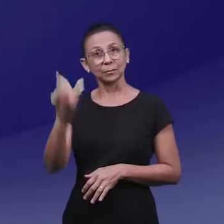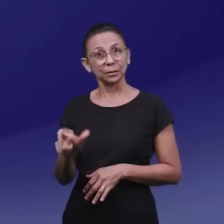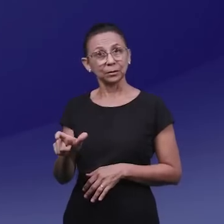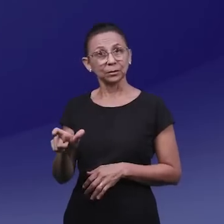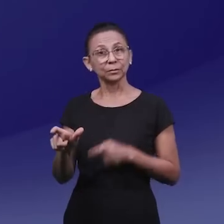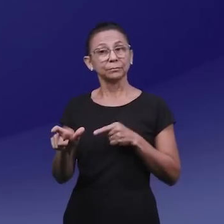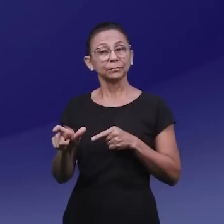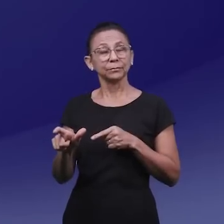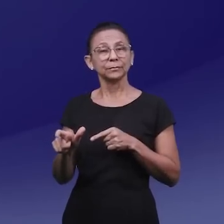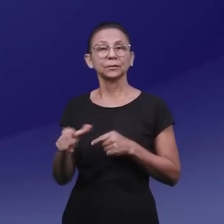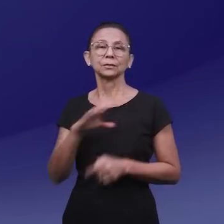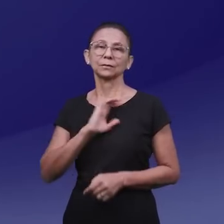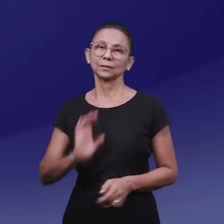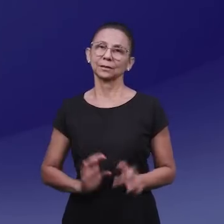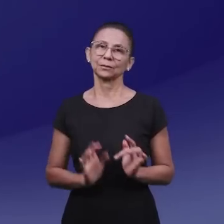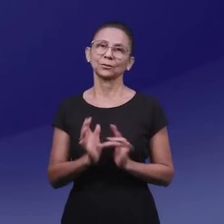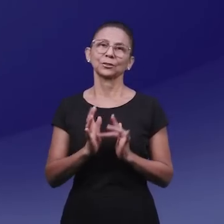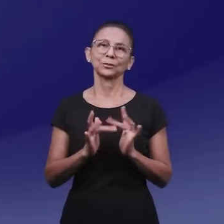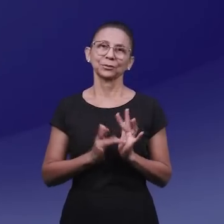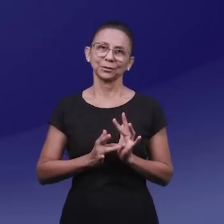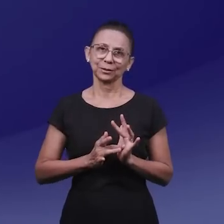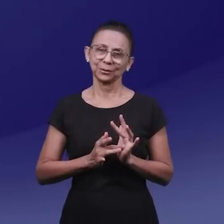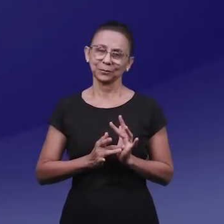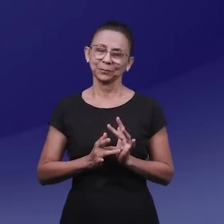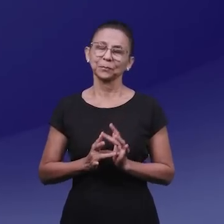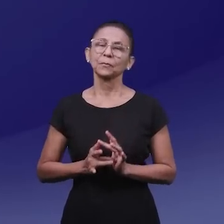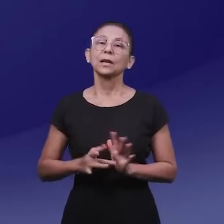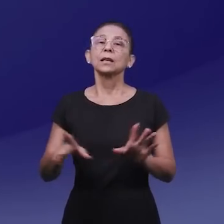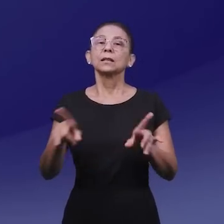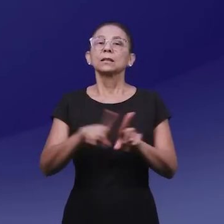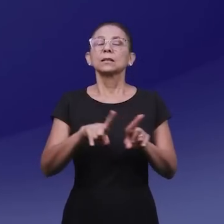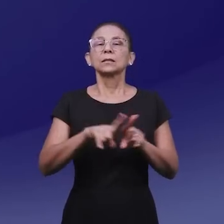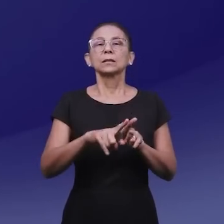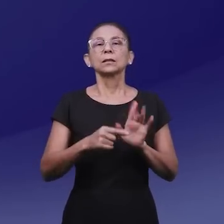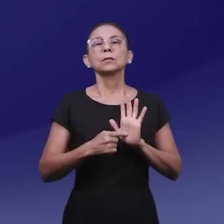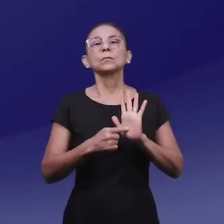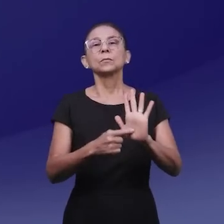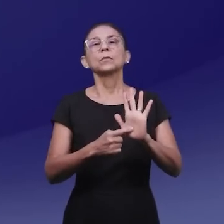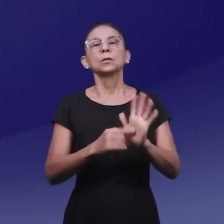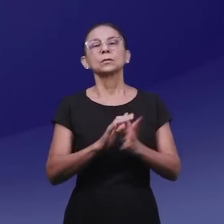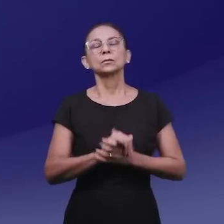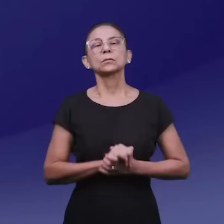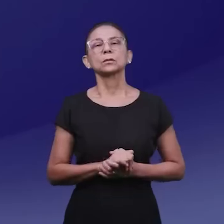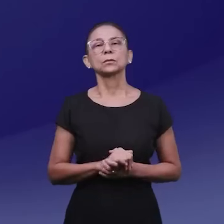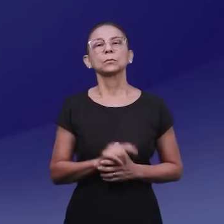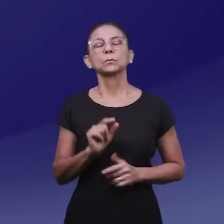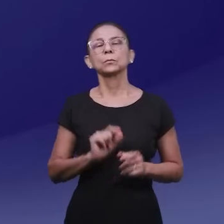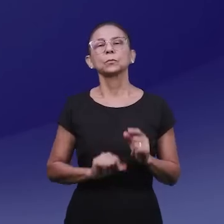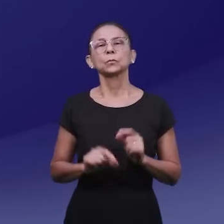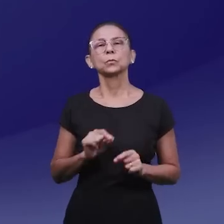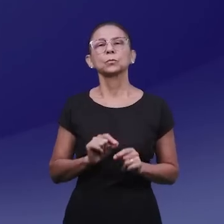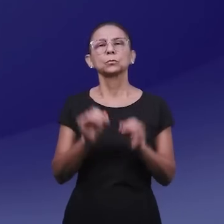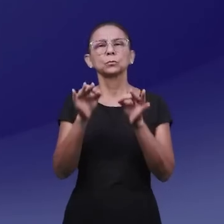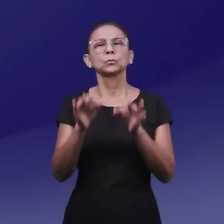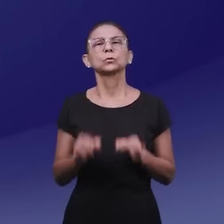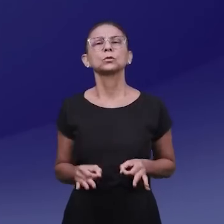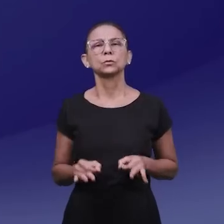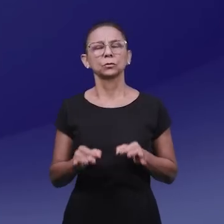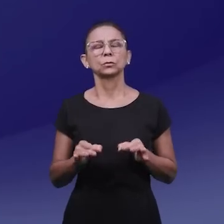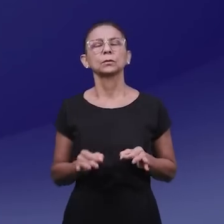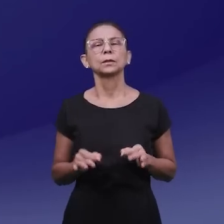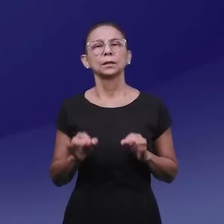justificado pela fé, temos paz com Deus e por nosso Senhor Jesus Cristo. Então, todo o aspecto da